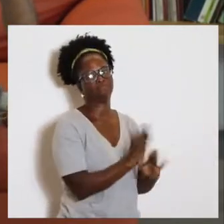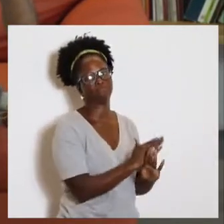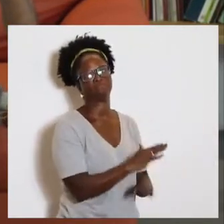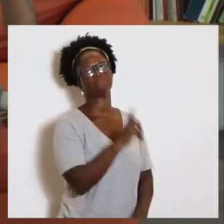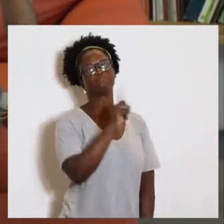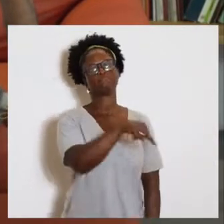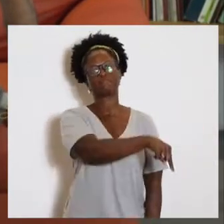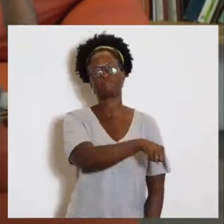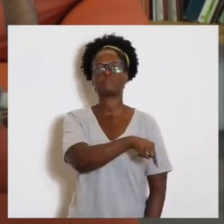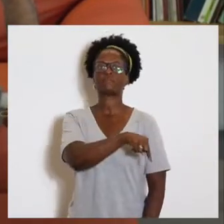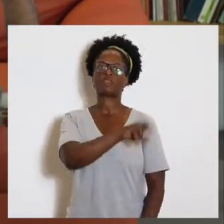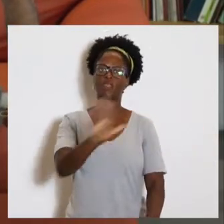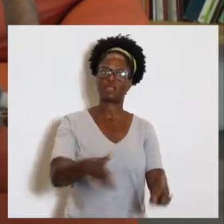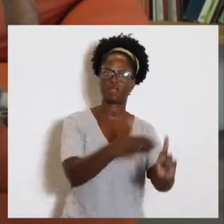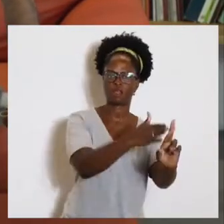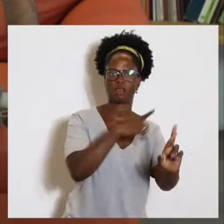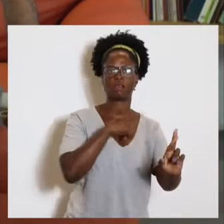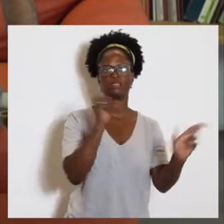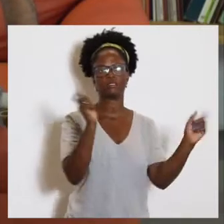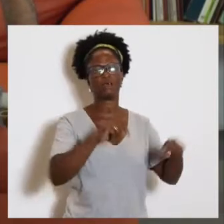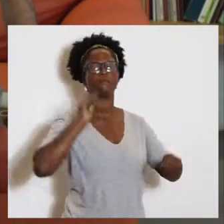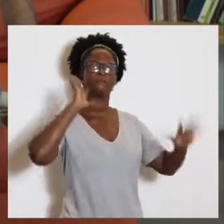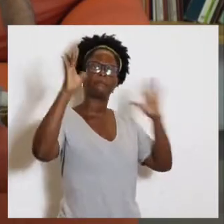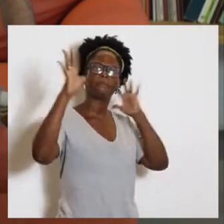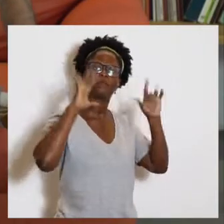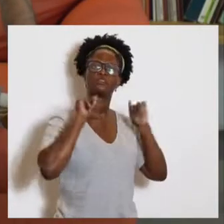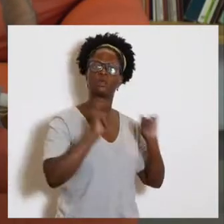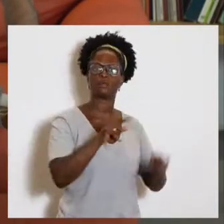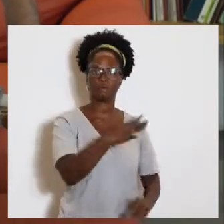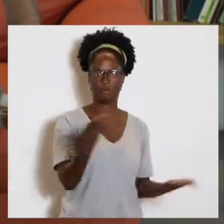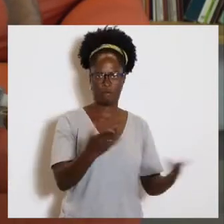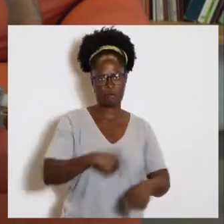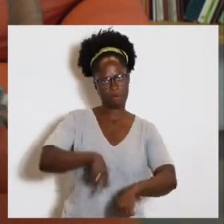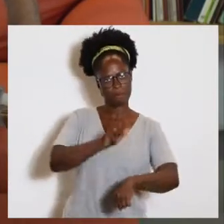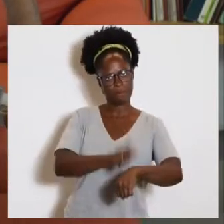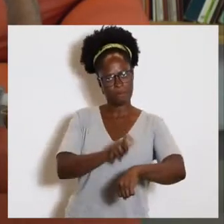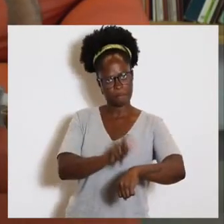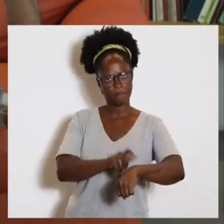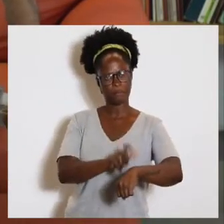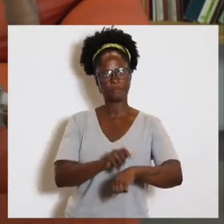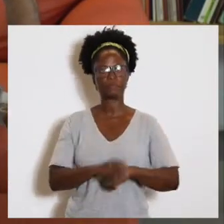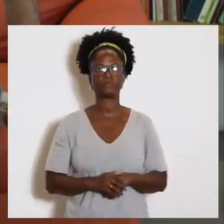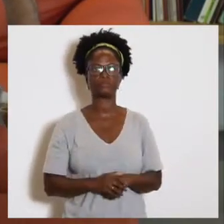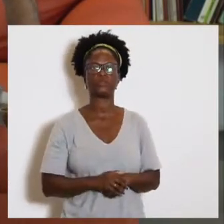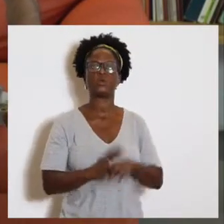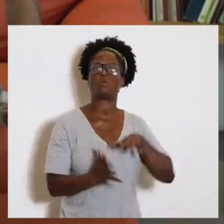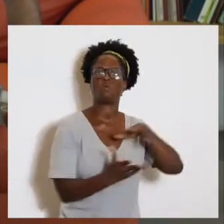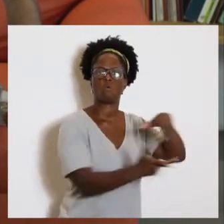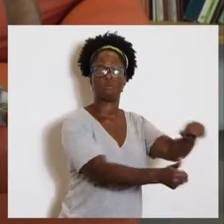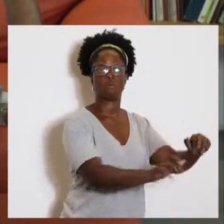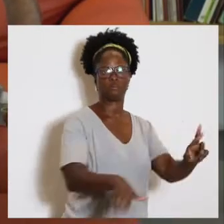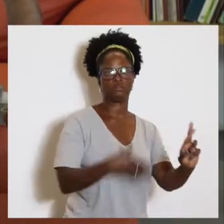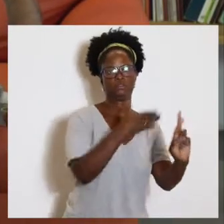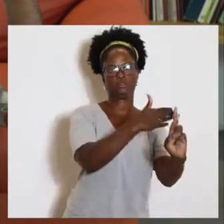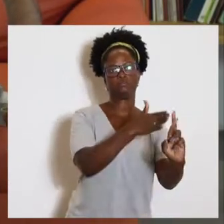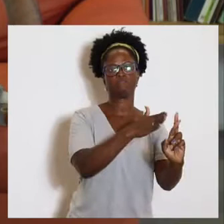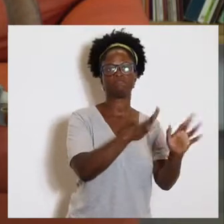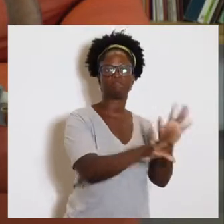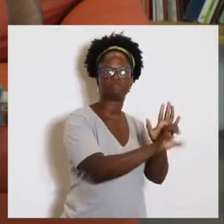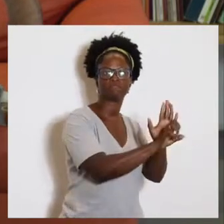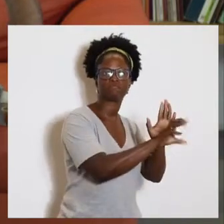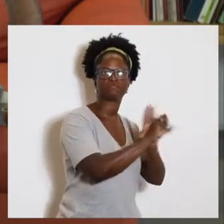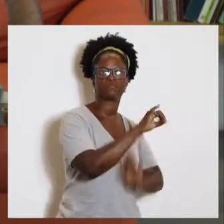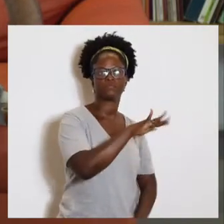quem é essas representações nos leva a pensar neste momento o mundo das representações simbólicas